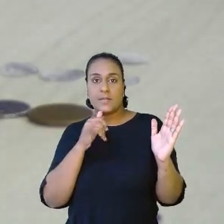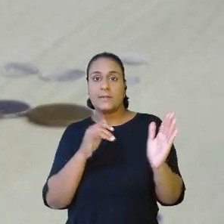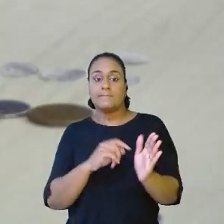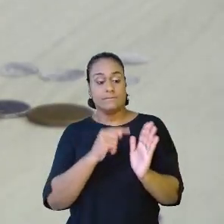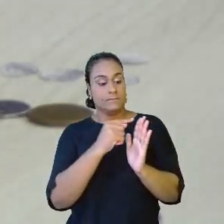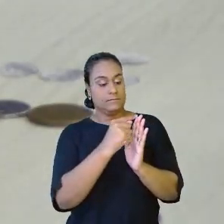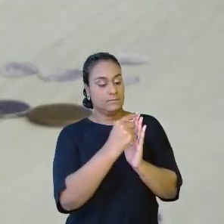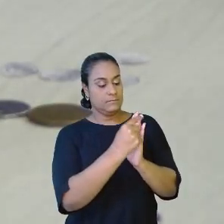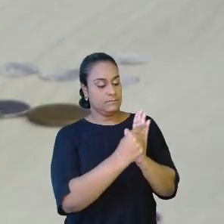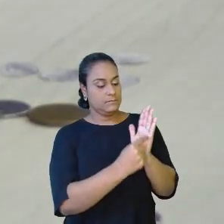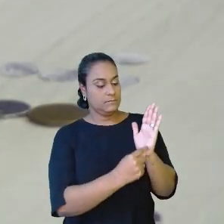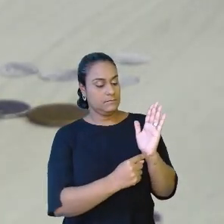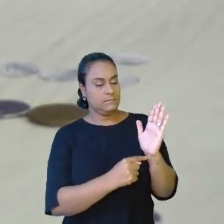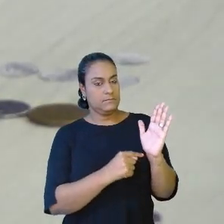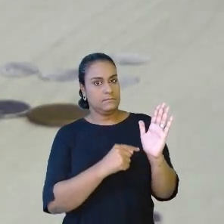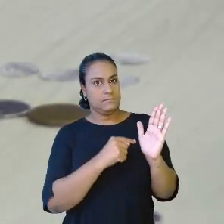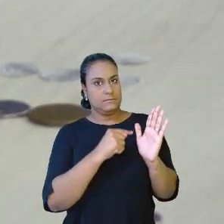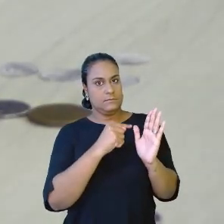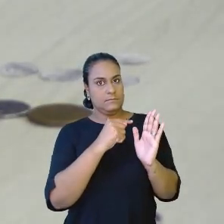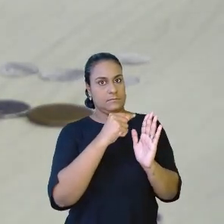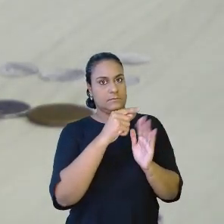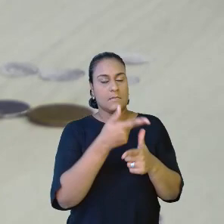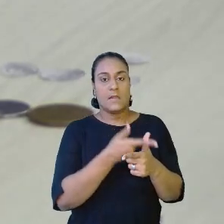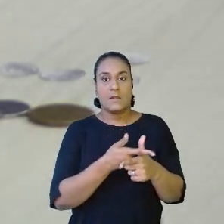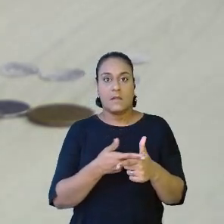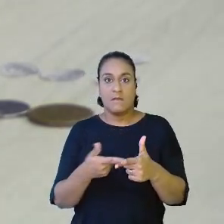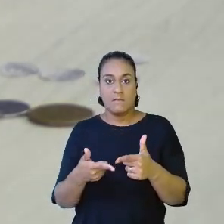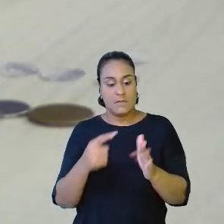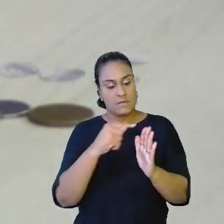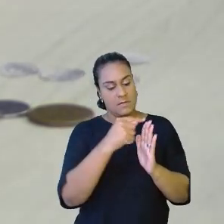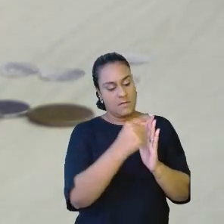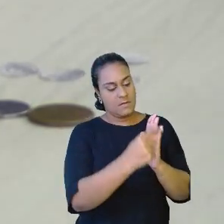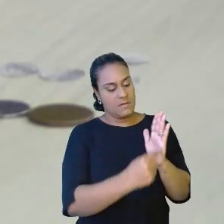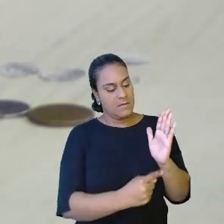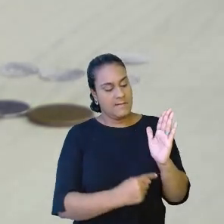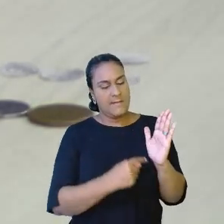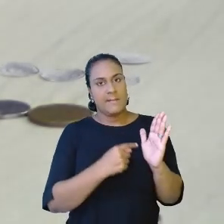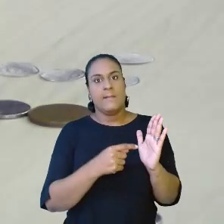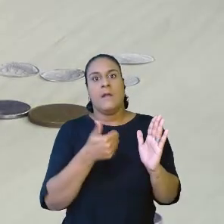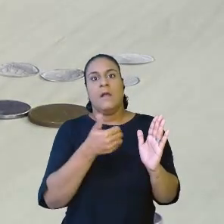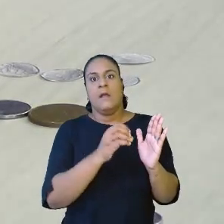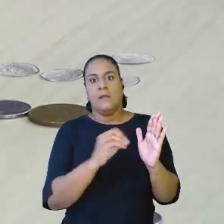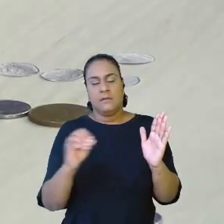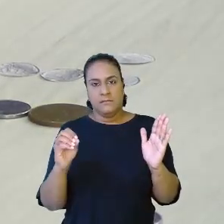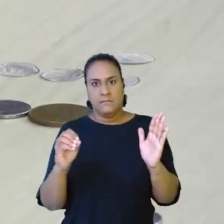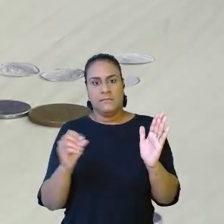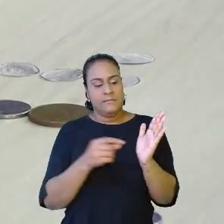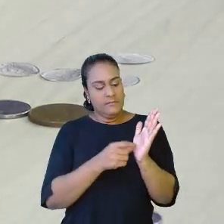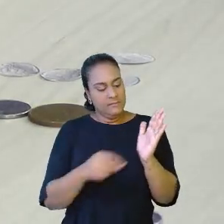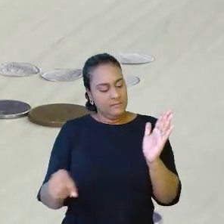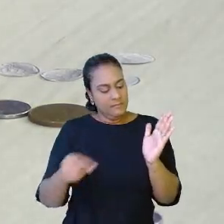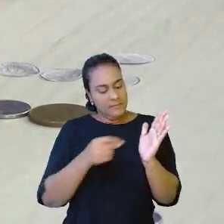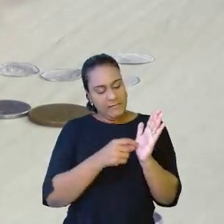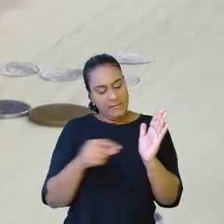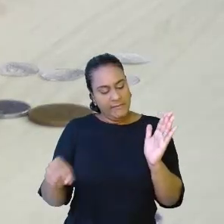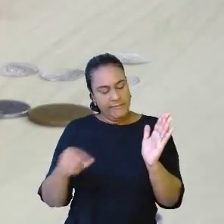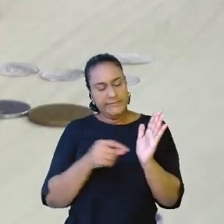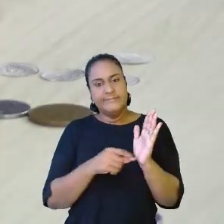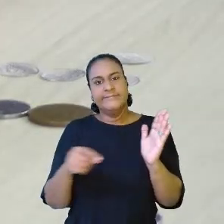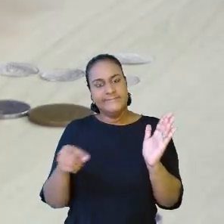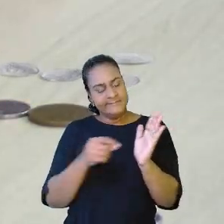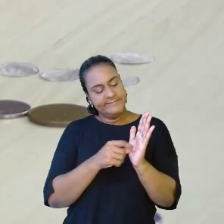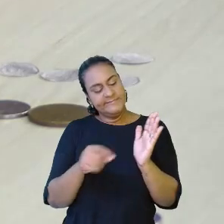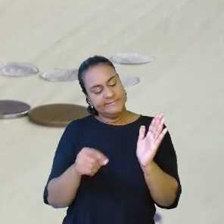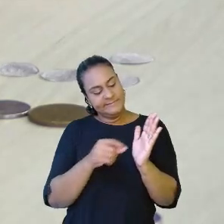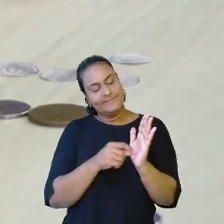Essa barrinha, ela tem, eu dividi agora o meu inteiro em 10 partes. Olha só, 1 décimo de 100 já